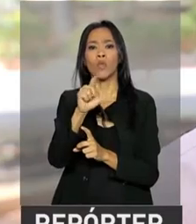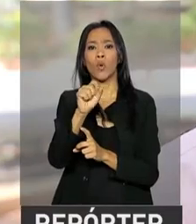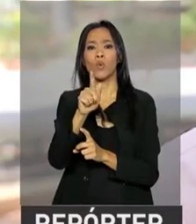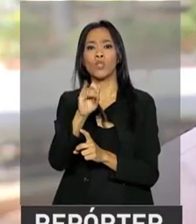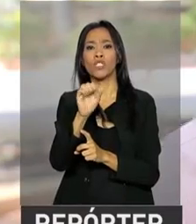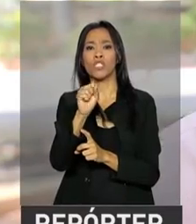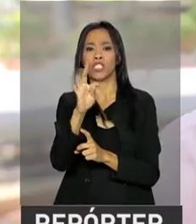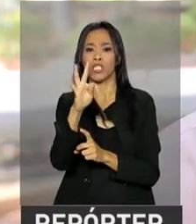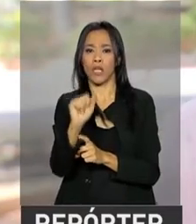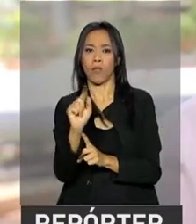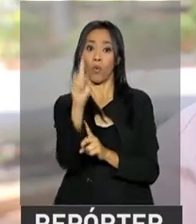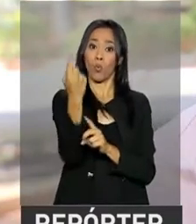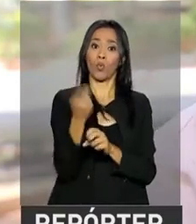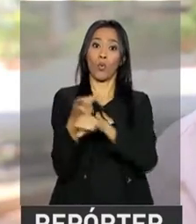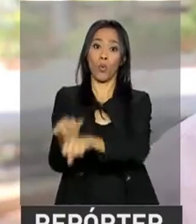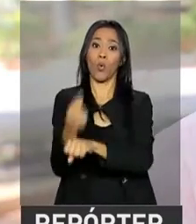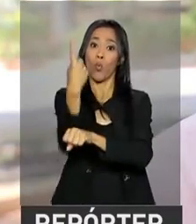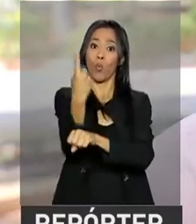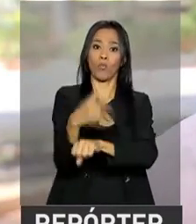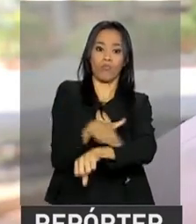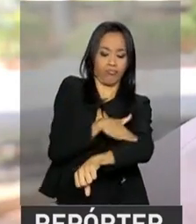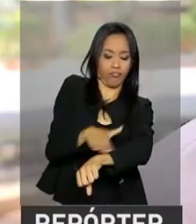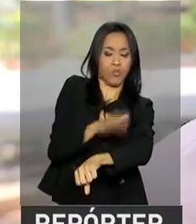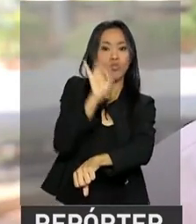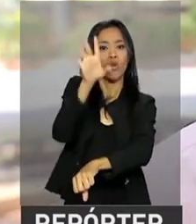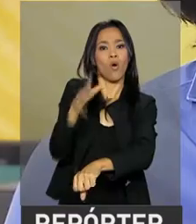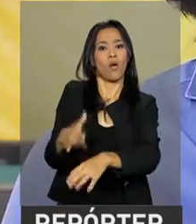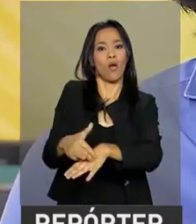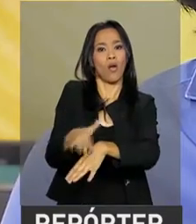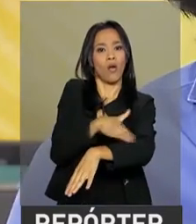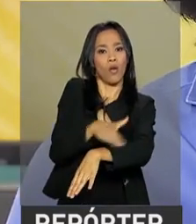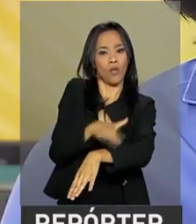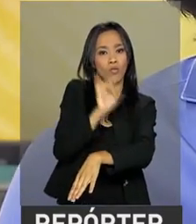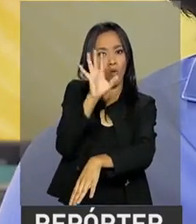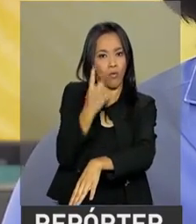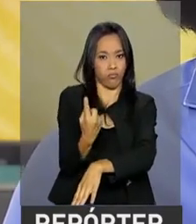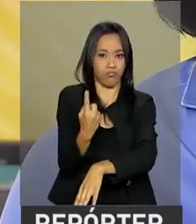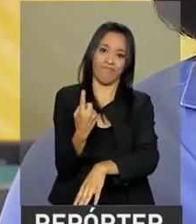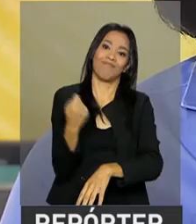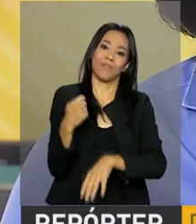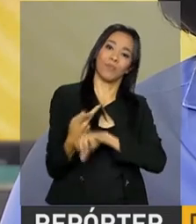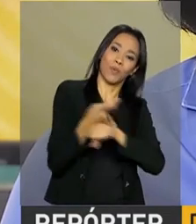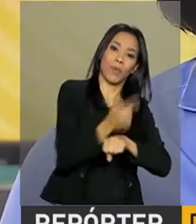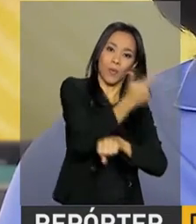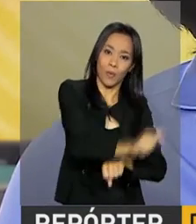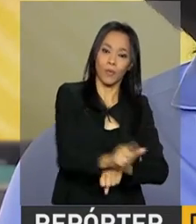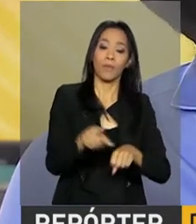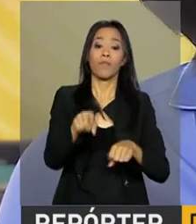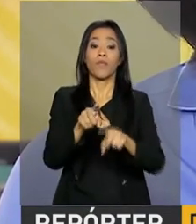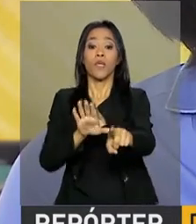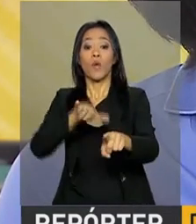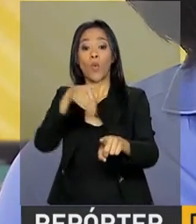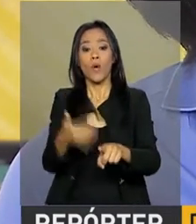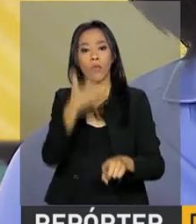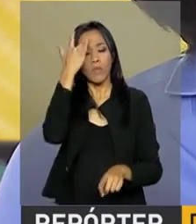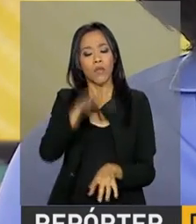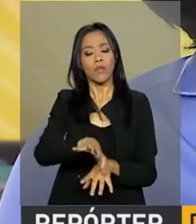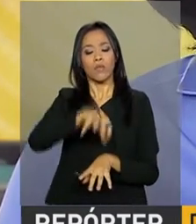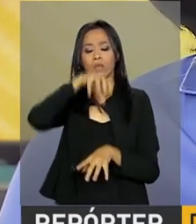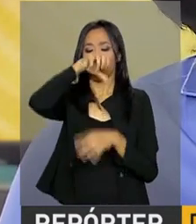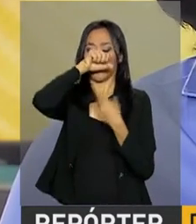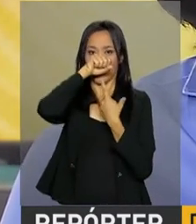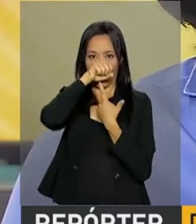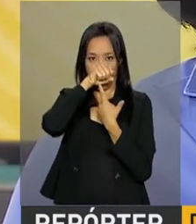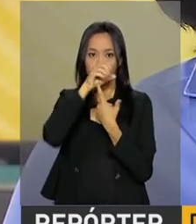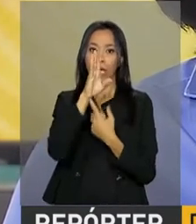o dermatologista. É pele, cutis, é dermatologista, né? Uma vez que o indivíduo sadio respira o bacilo,